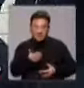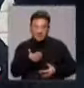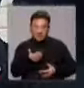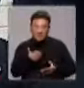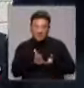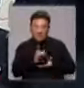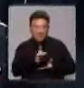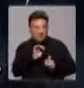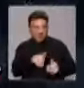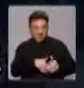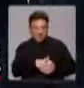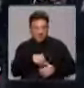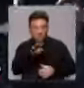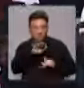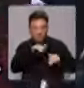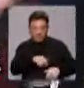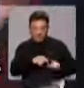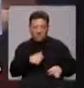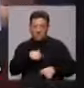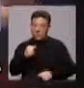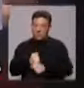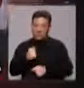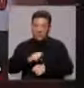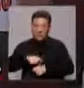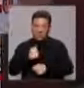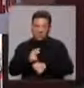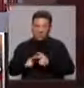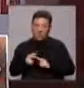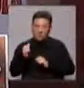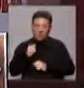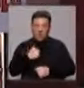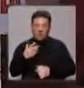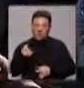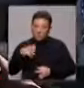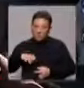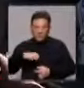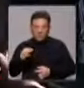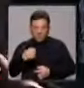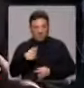escola primária, fiz a 4ª classe, fui trabalhar logo para as obras, ganhei algum dinheiro,